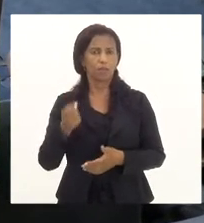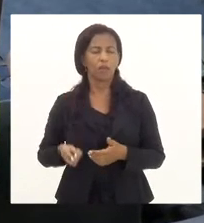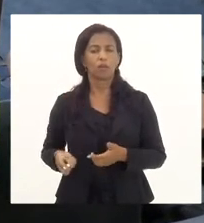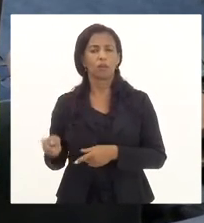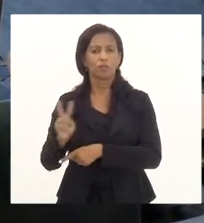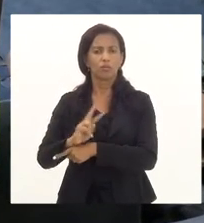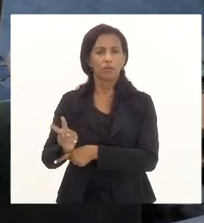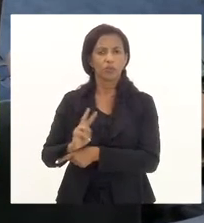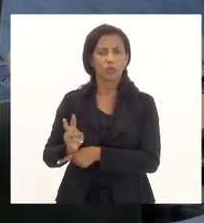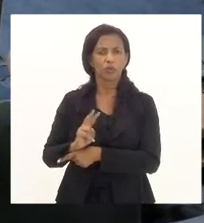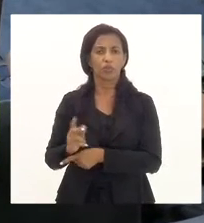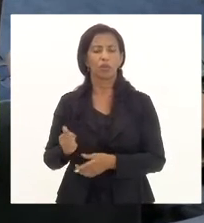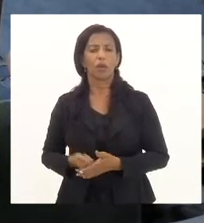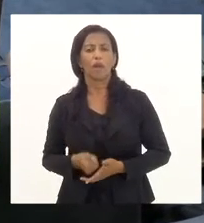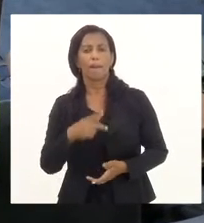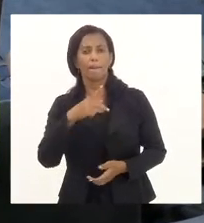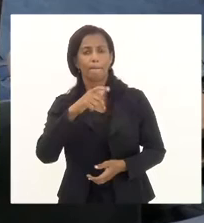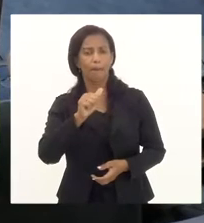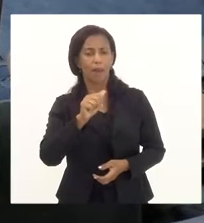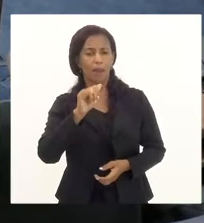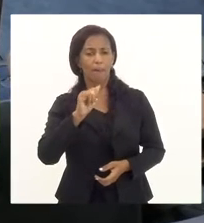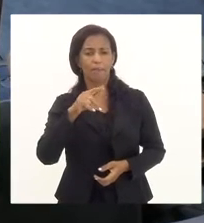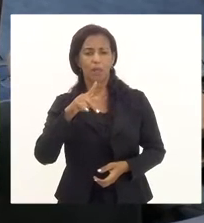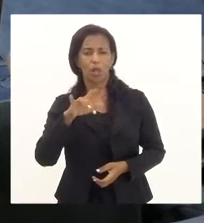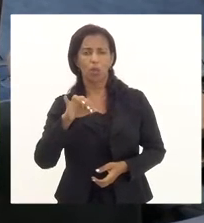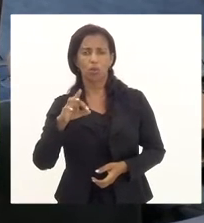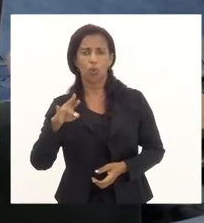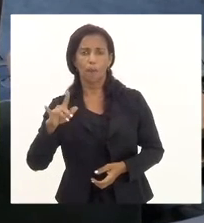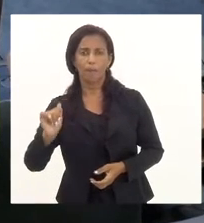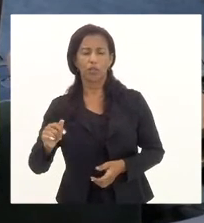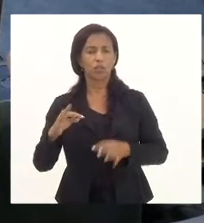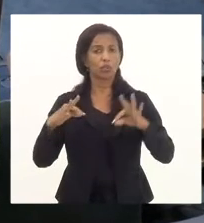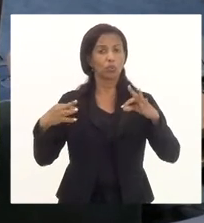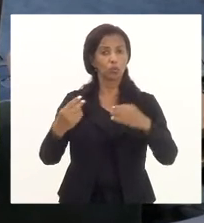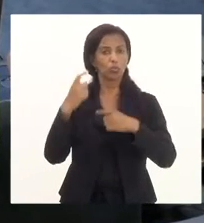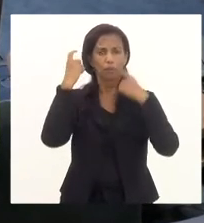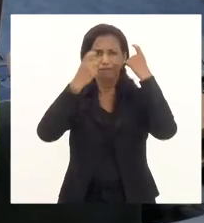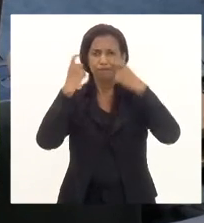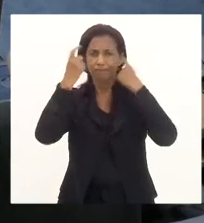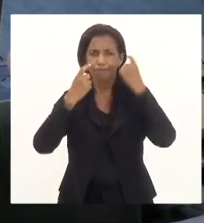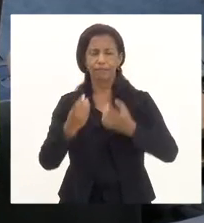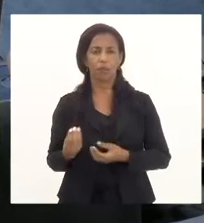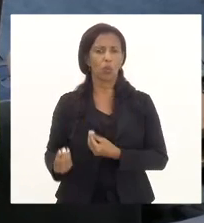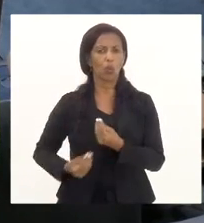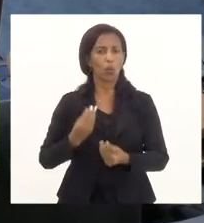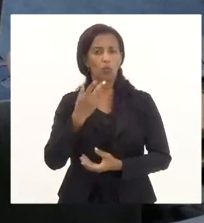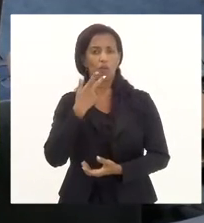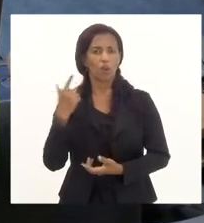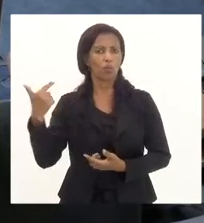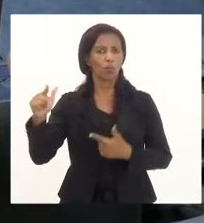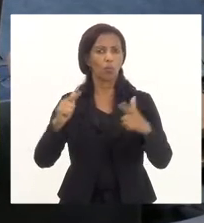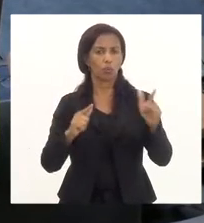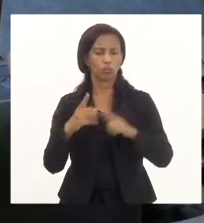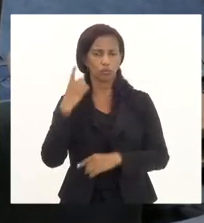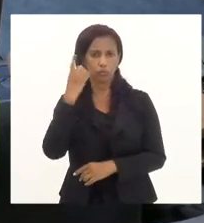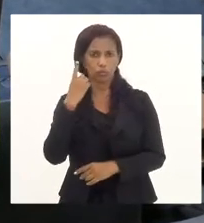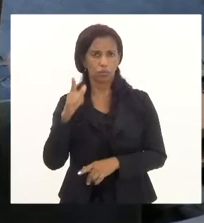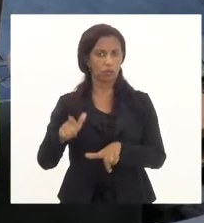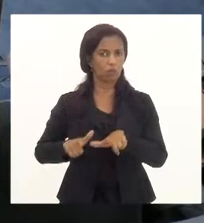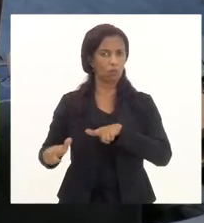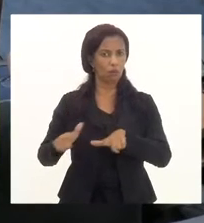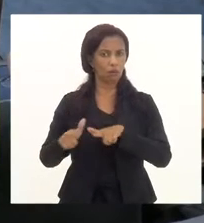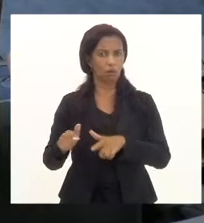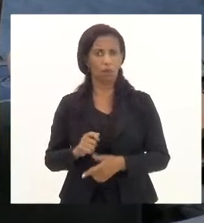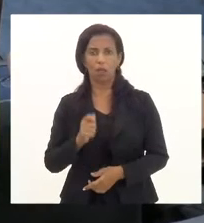das investigadoras dos papiloscopistas isso tudo é muito preocupante como falaram outros deputados né o